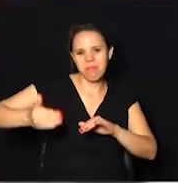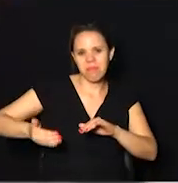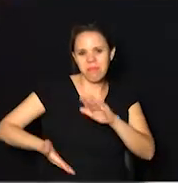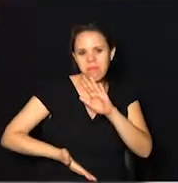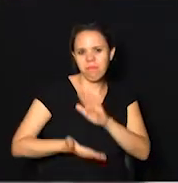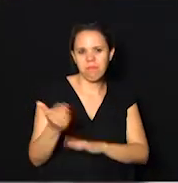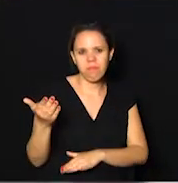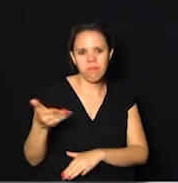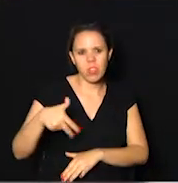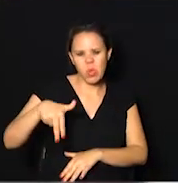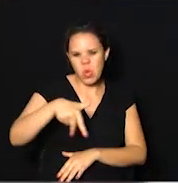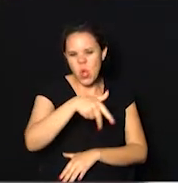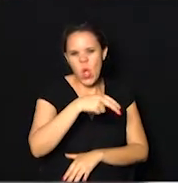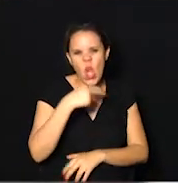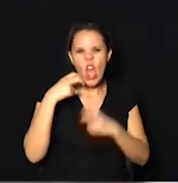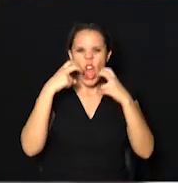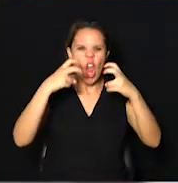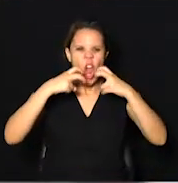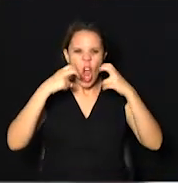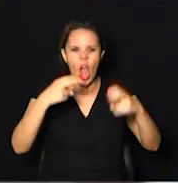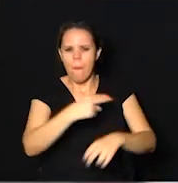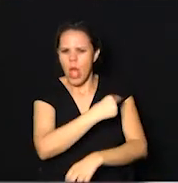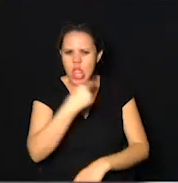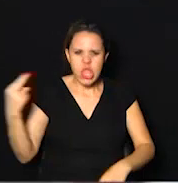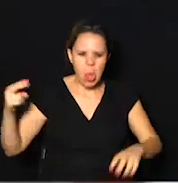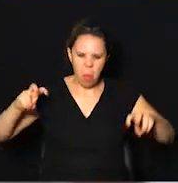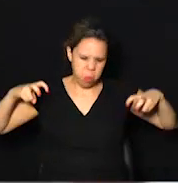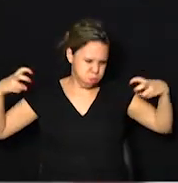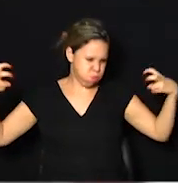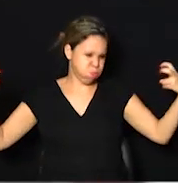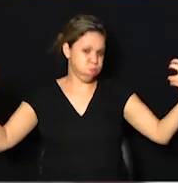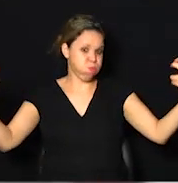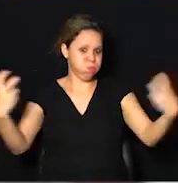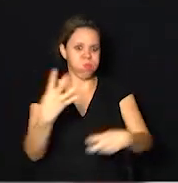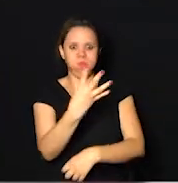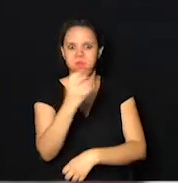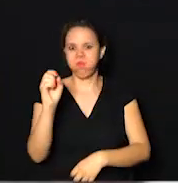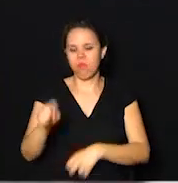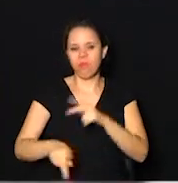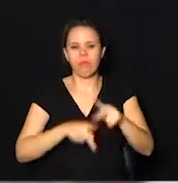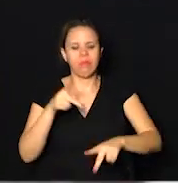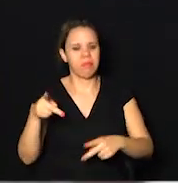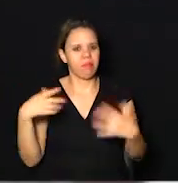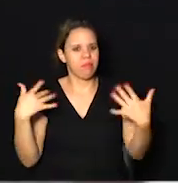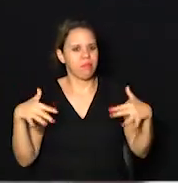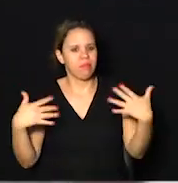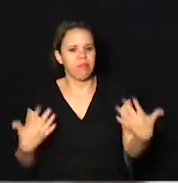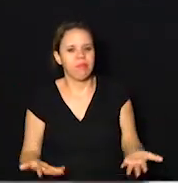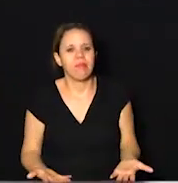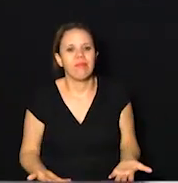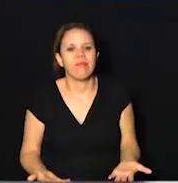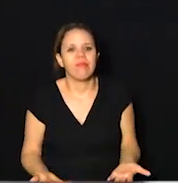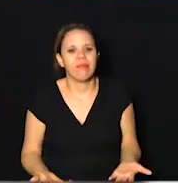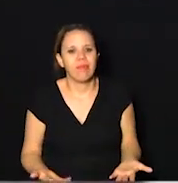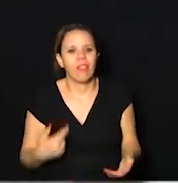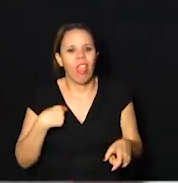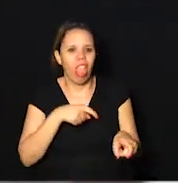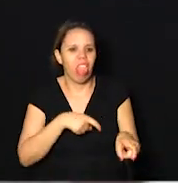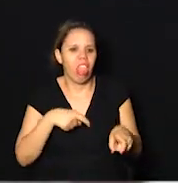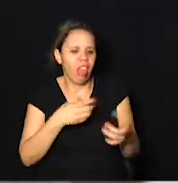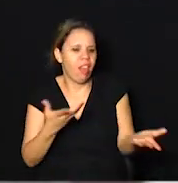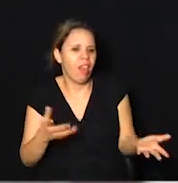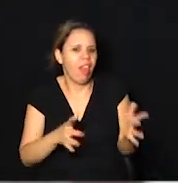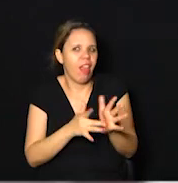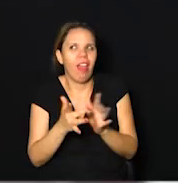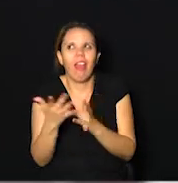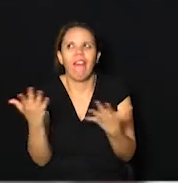para sair para pista um gente gritando meu nome na hora que eu vejo esse o estádio lotado assim 40 mil pessoas bem rapaz como é que é do interior